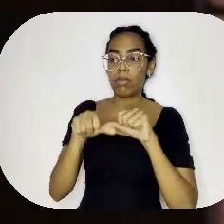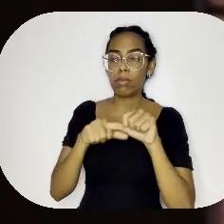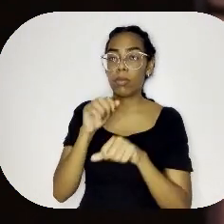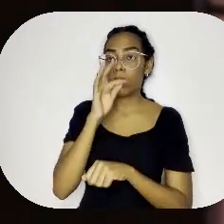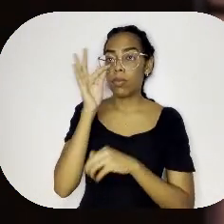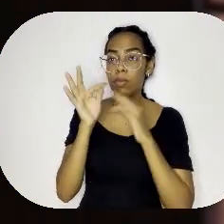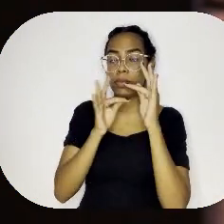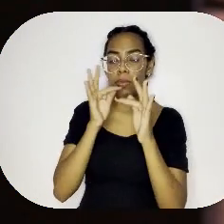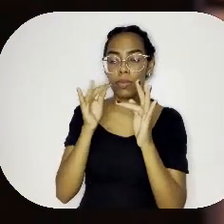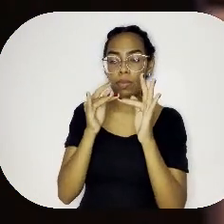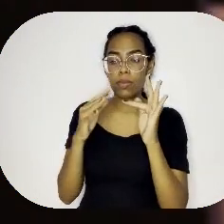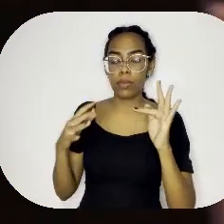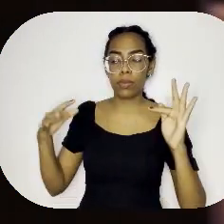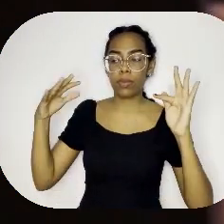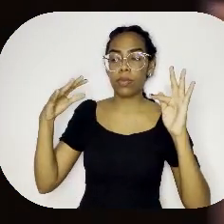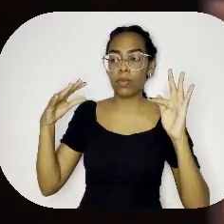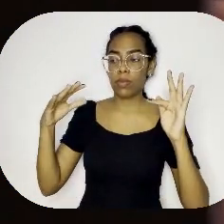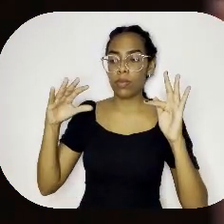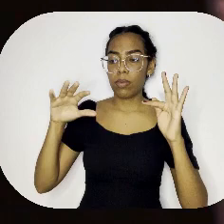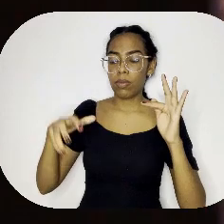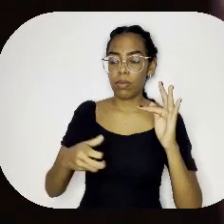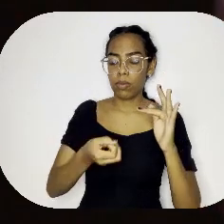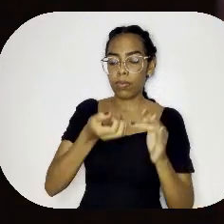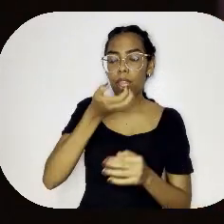flor e dou fruto carnudo.